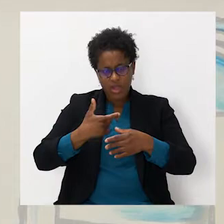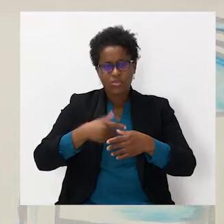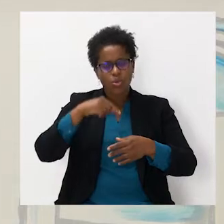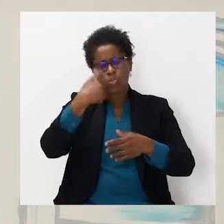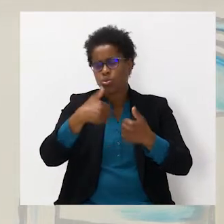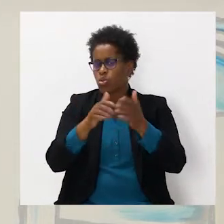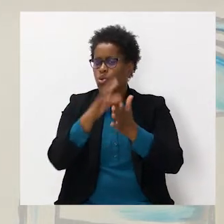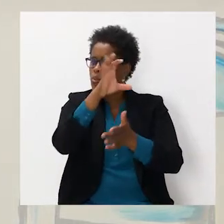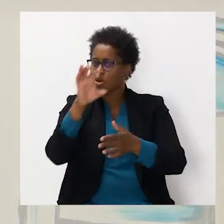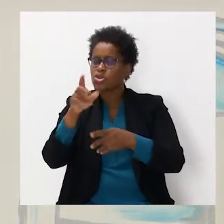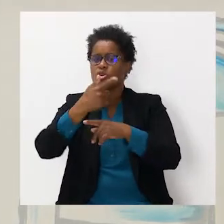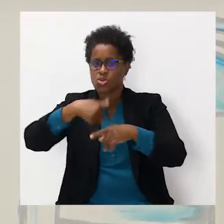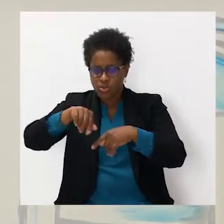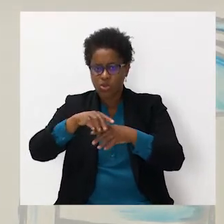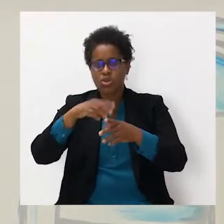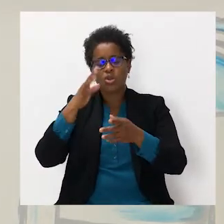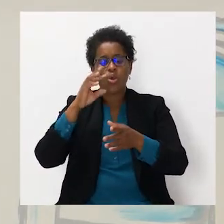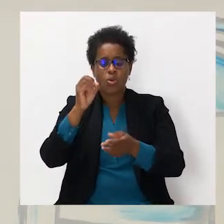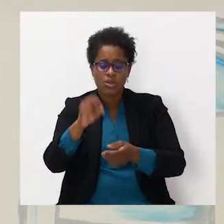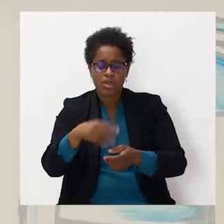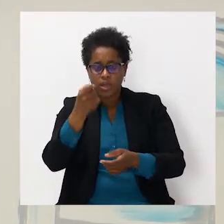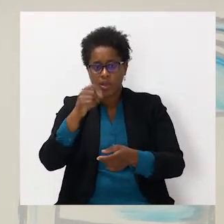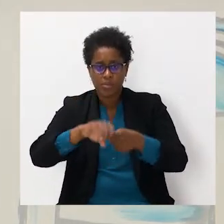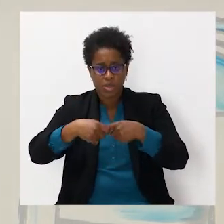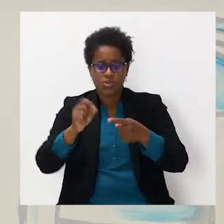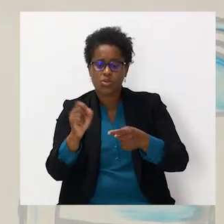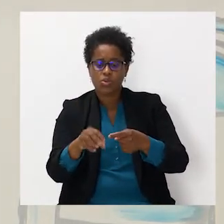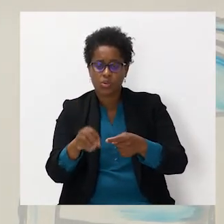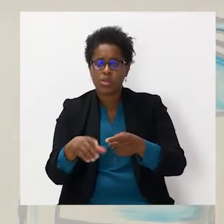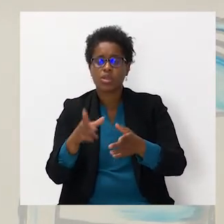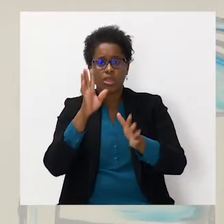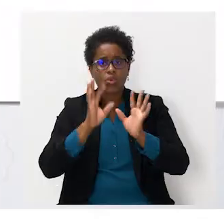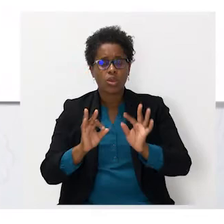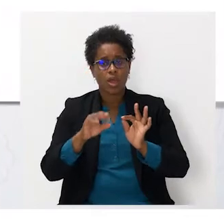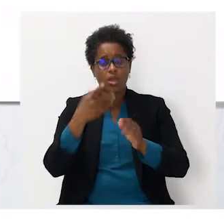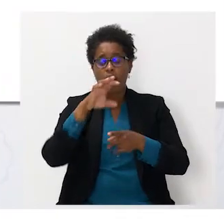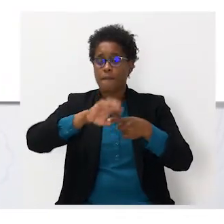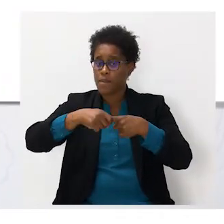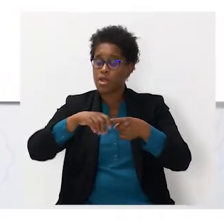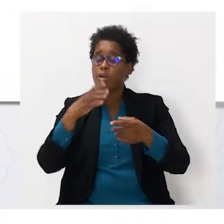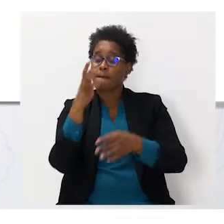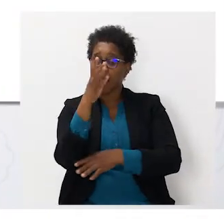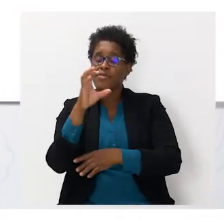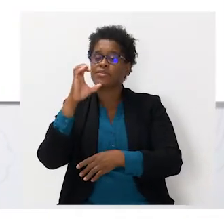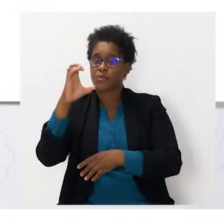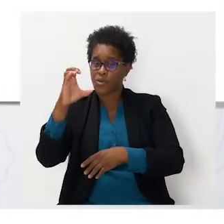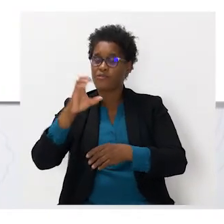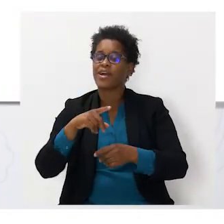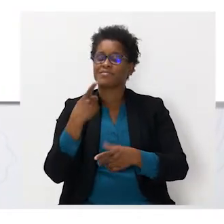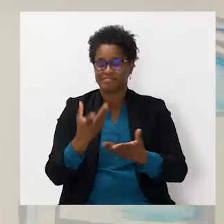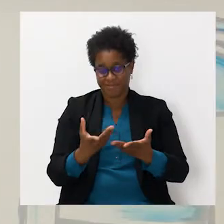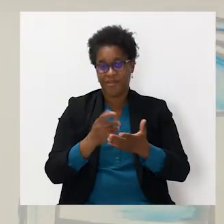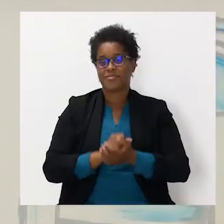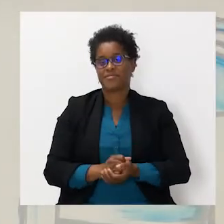nós semeamos e cuidamos do milho, não é? Então, o milho é uma planta cultivada, é